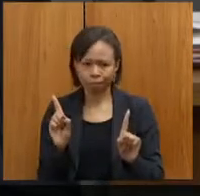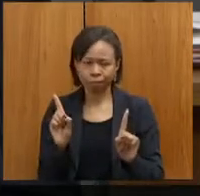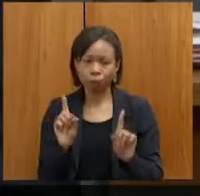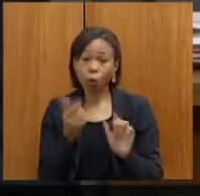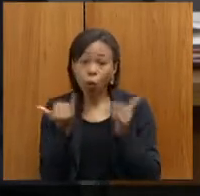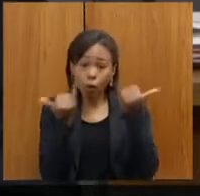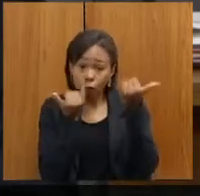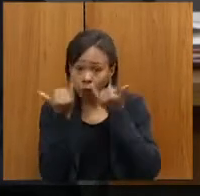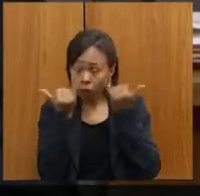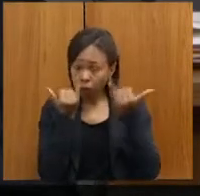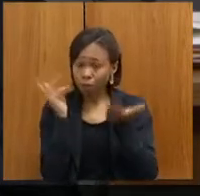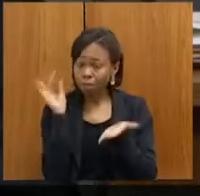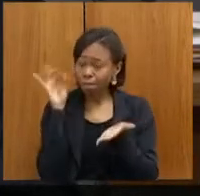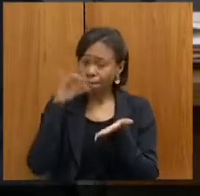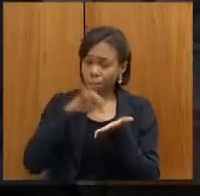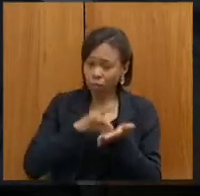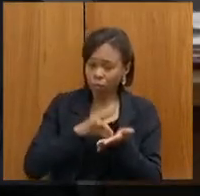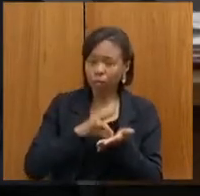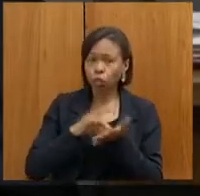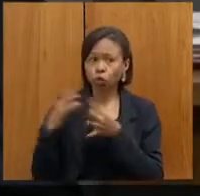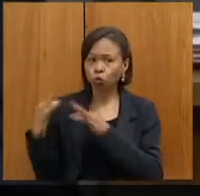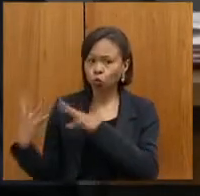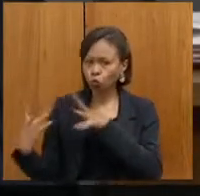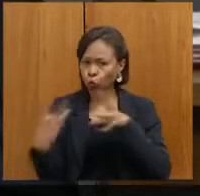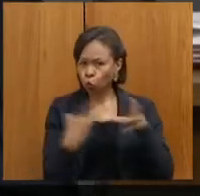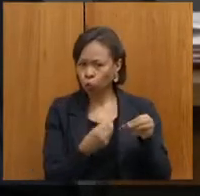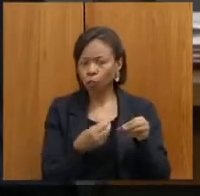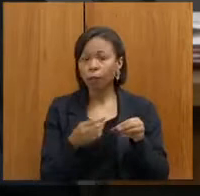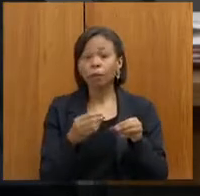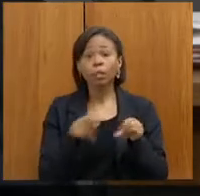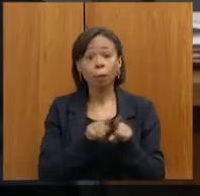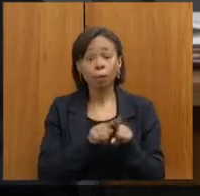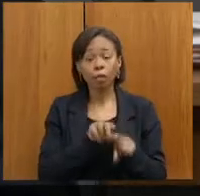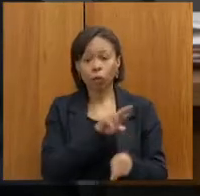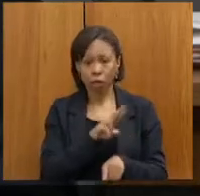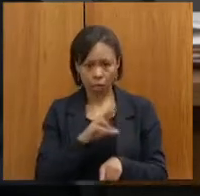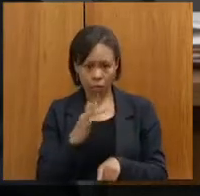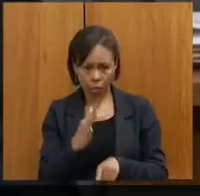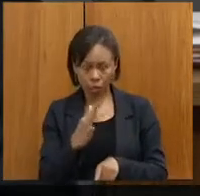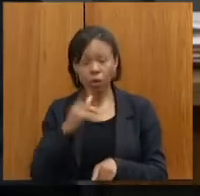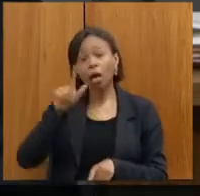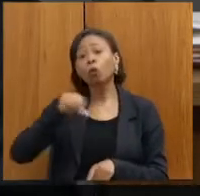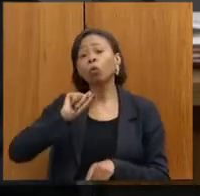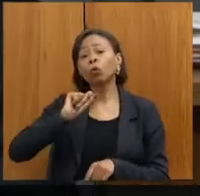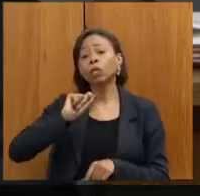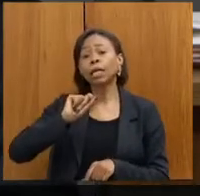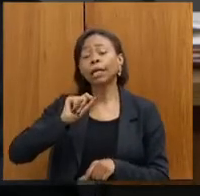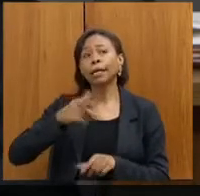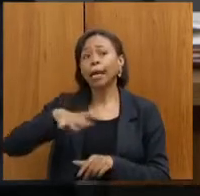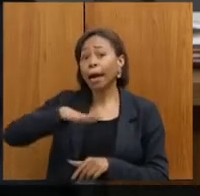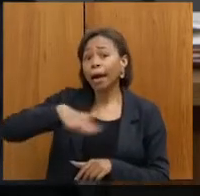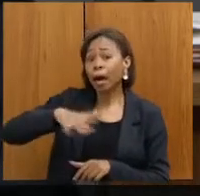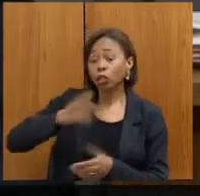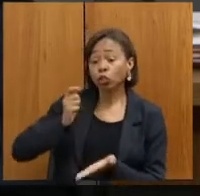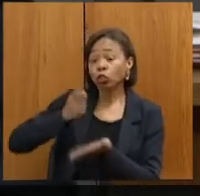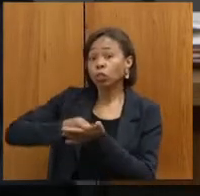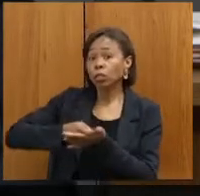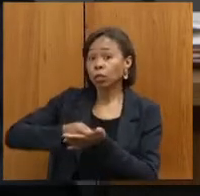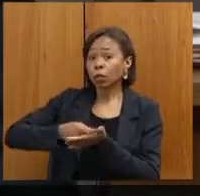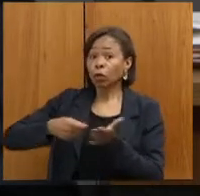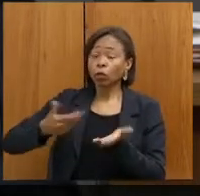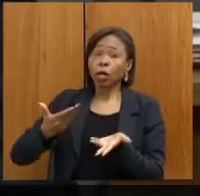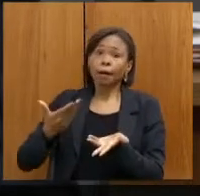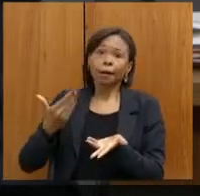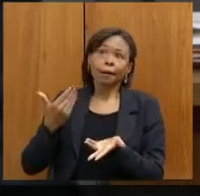informação com relação à todas à questão inclusive do regime de recuperação fiscal é o contexto das contas públicas que Inclusive estava